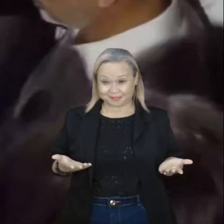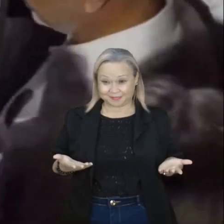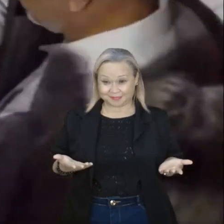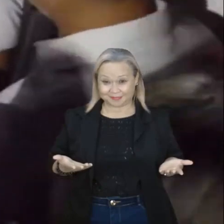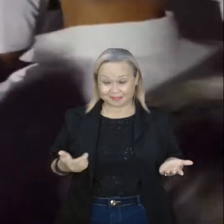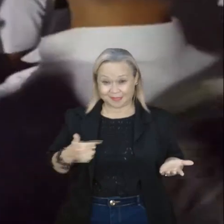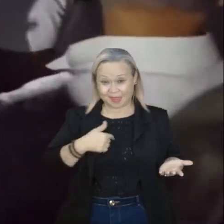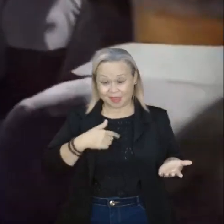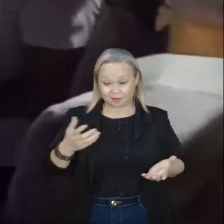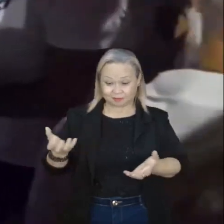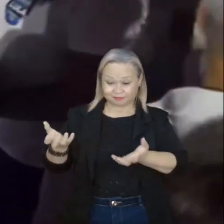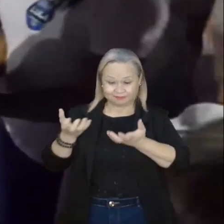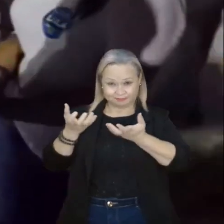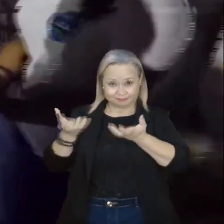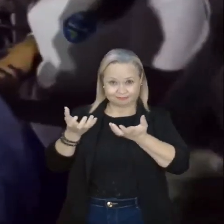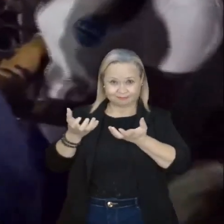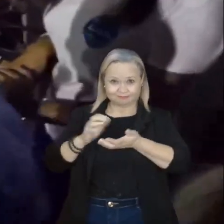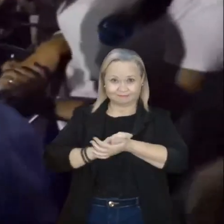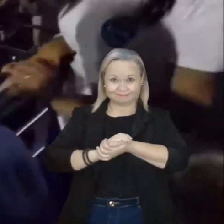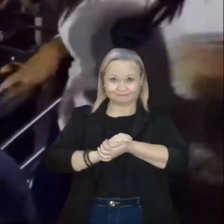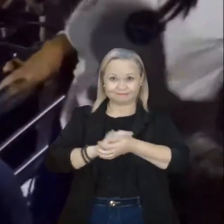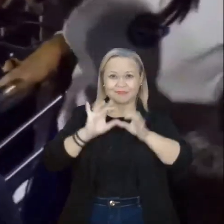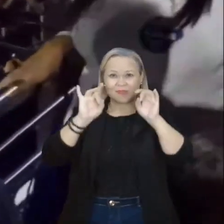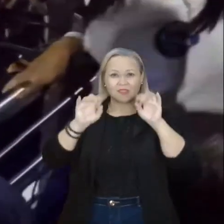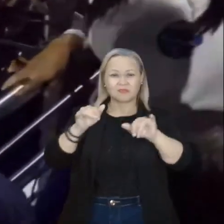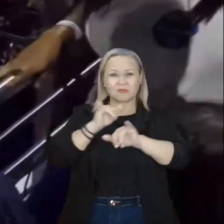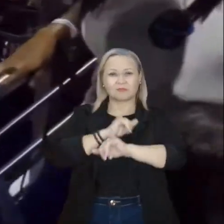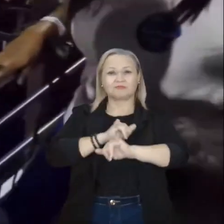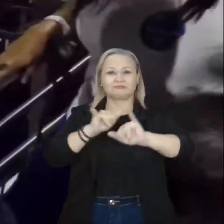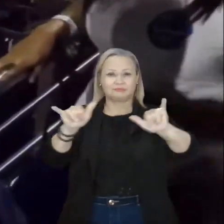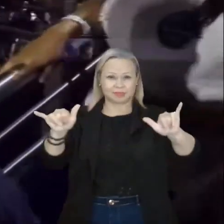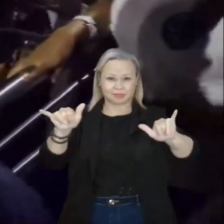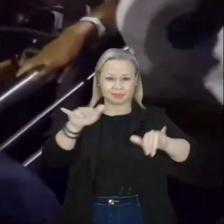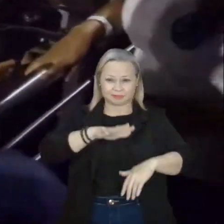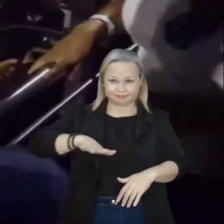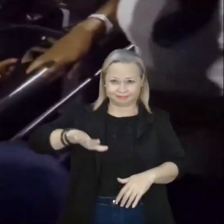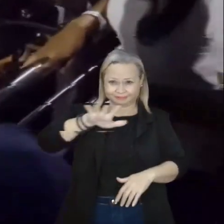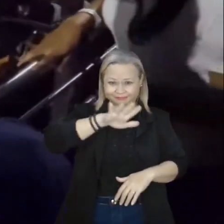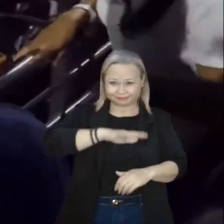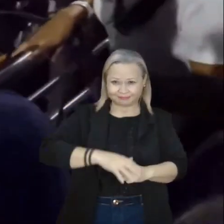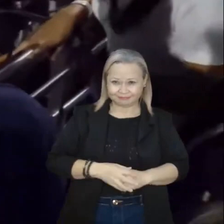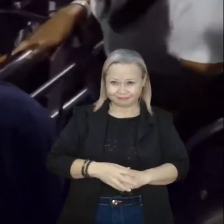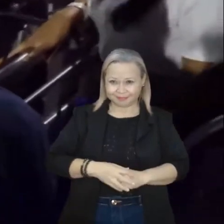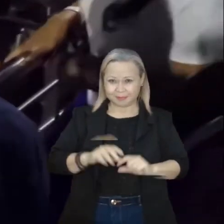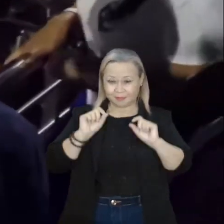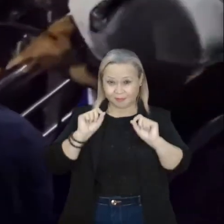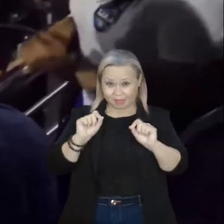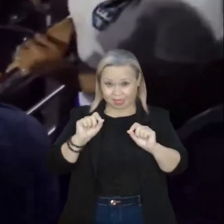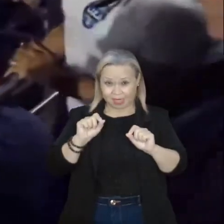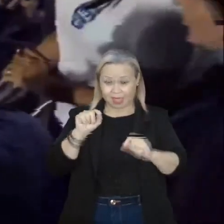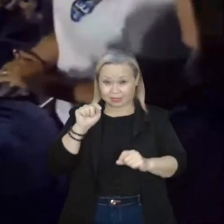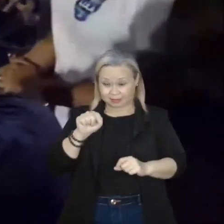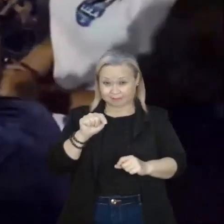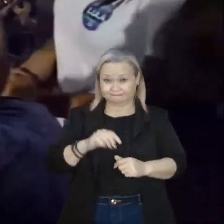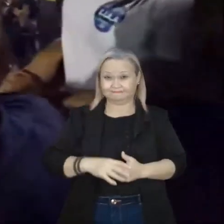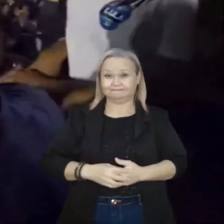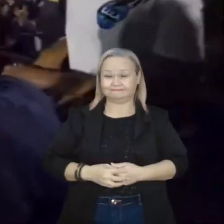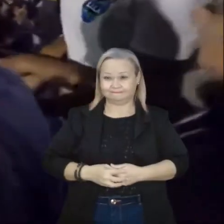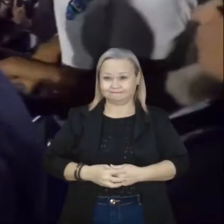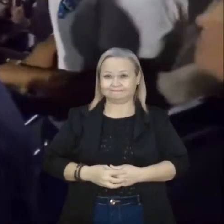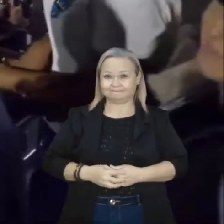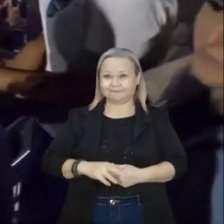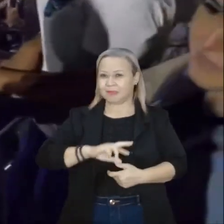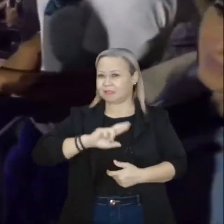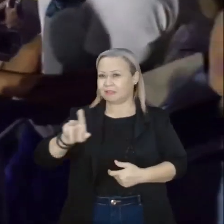eu queria apenas dizer para vocês que essa não